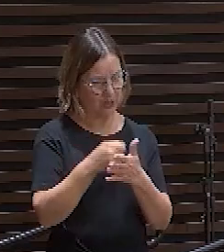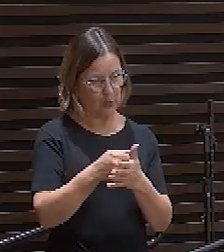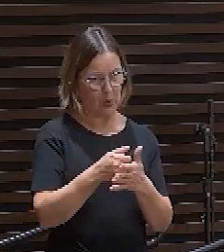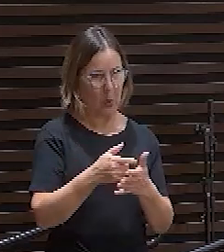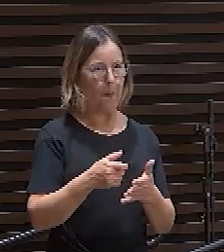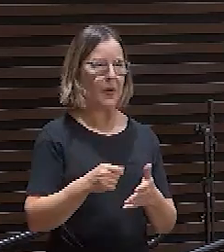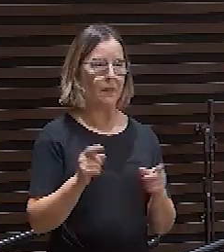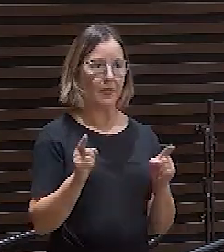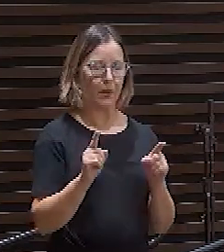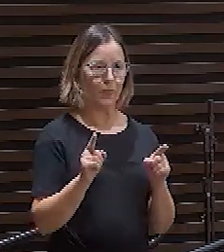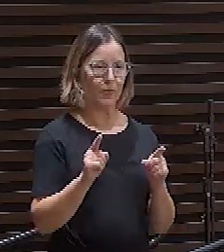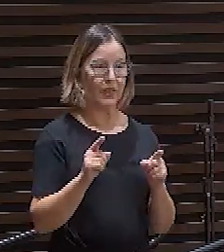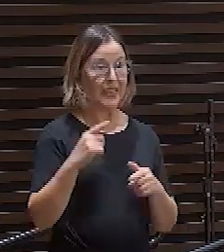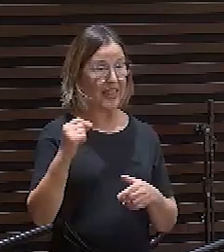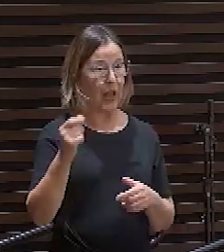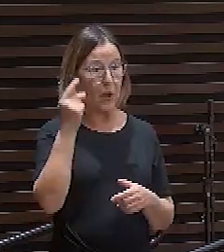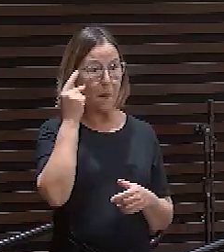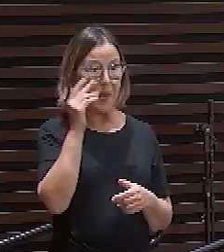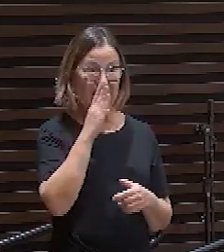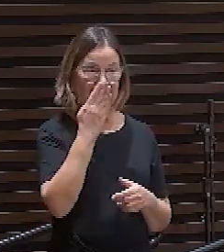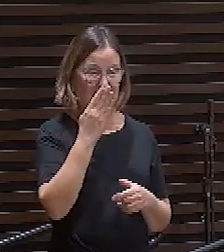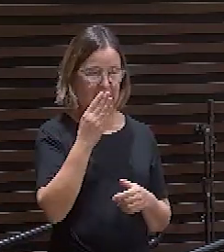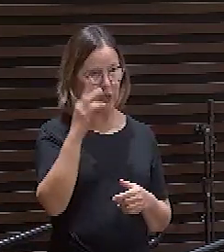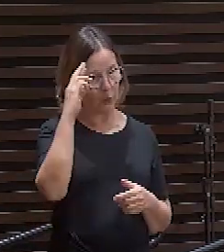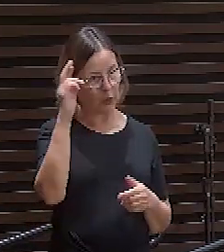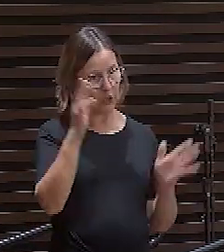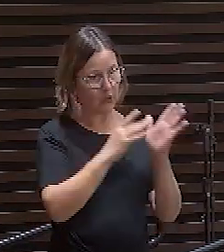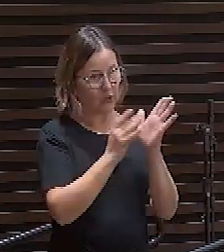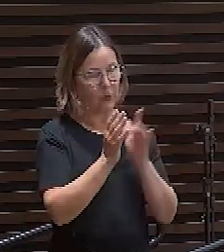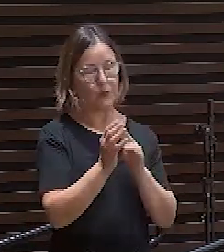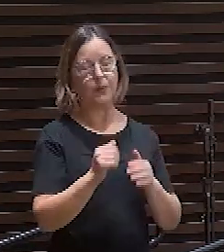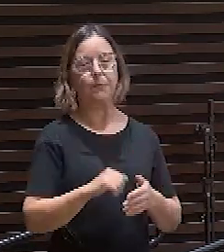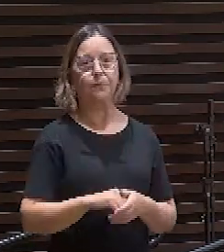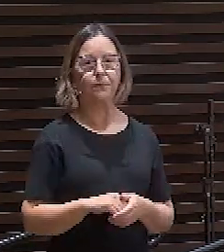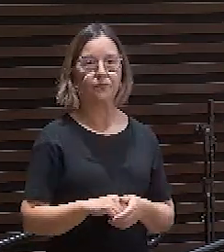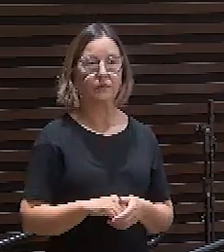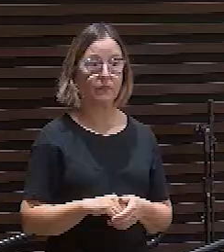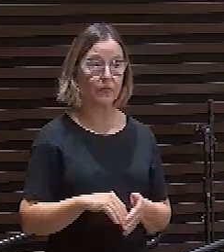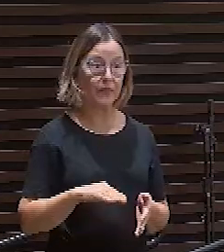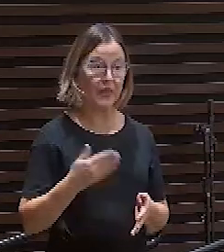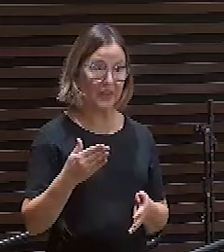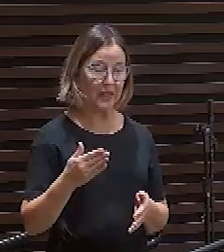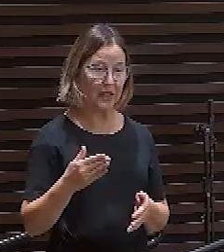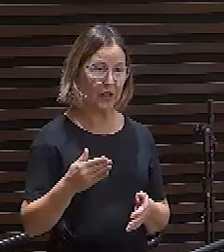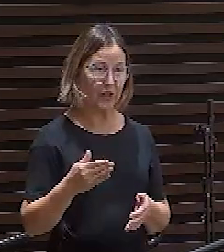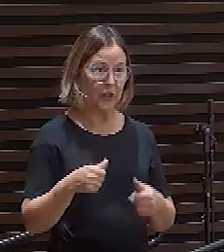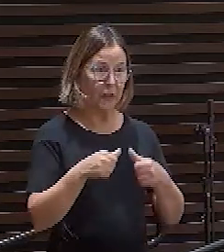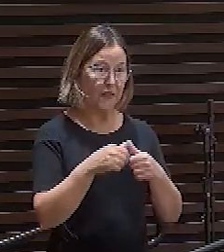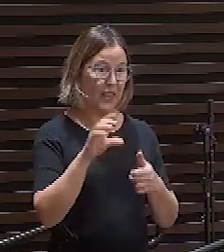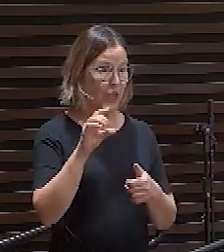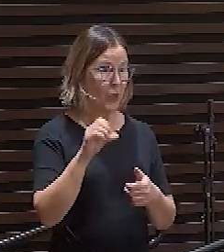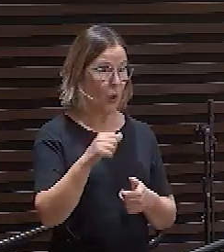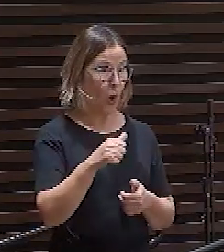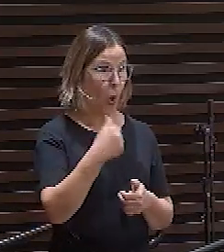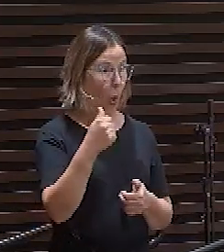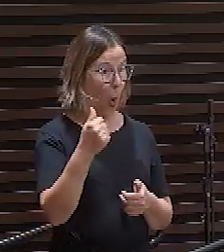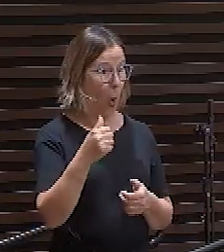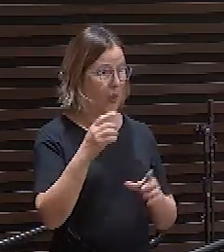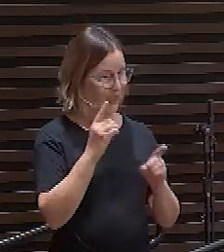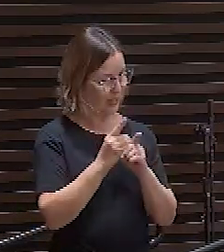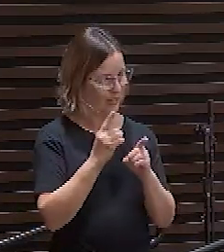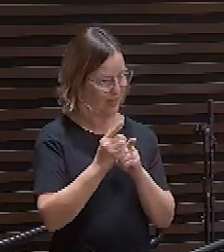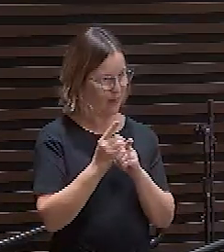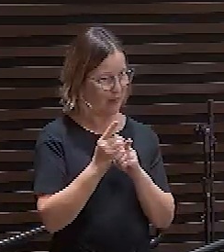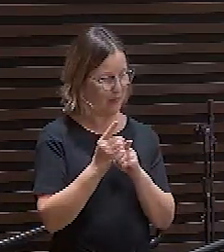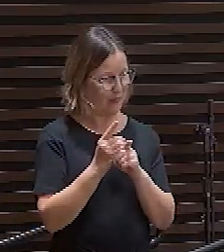Jesus. Quando Judas sai, fica só 11 discípulos. Então